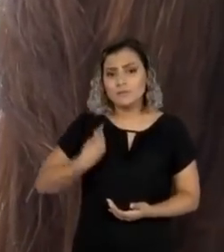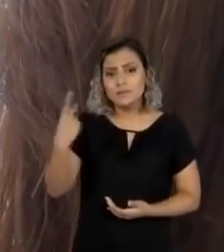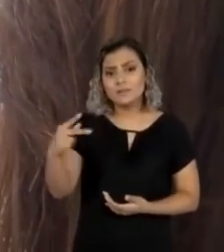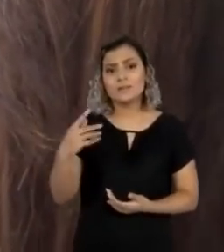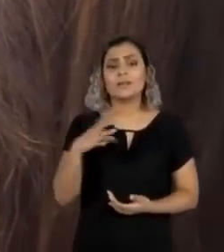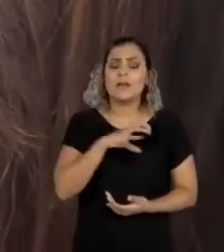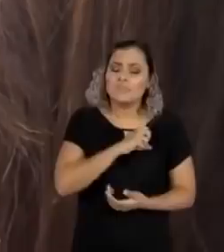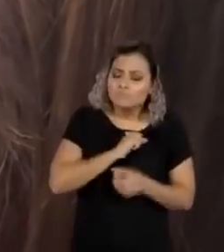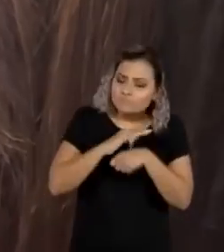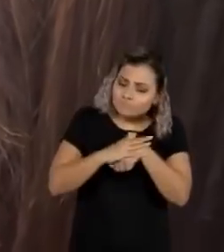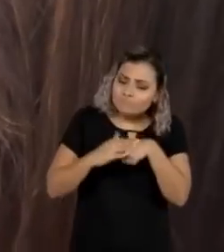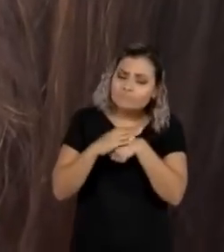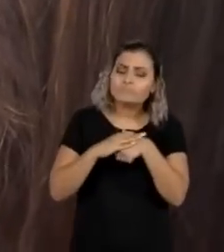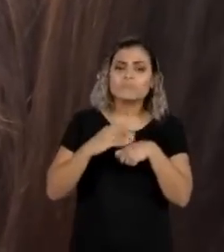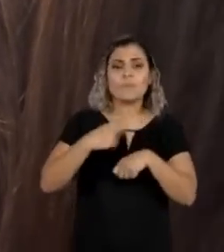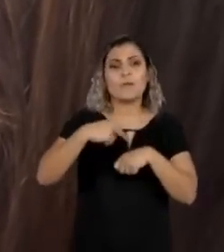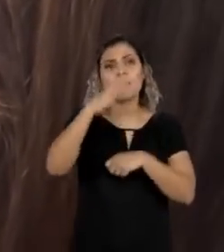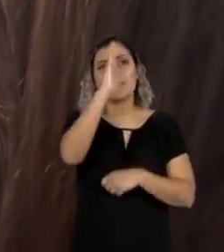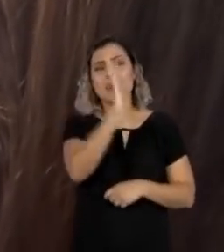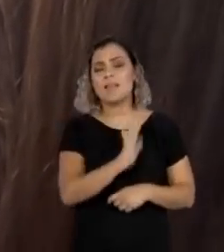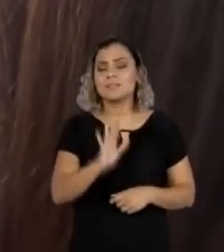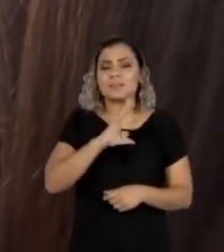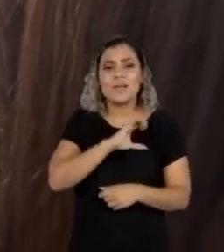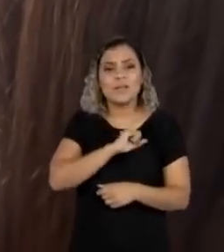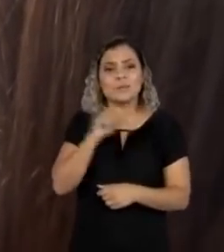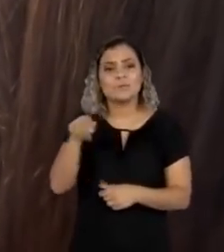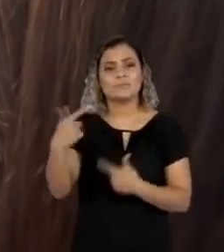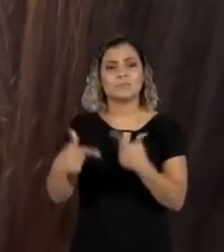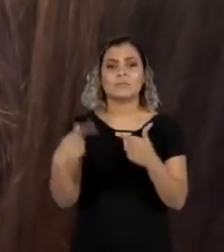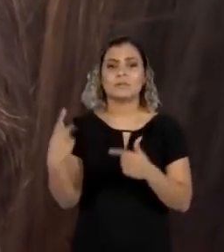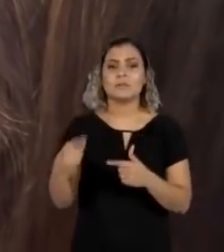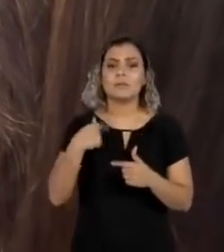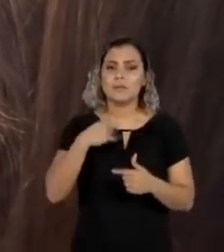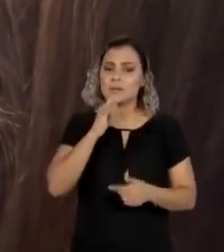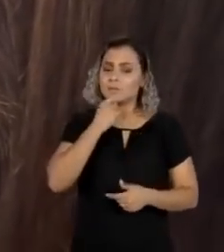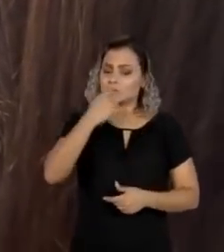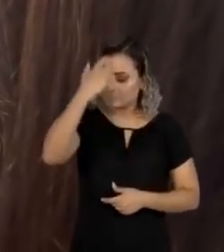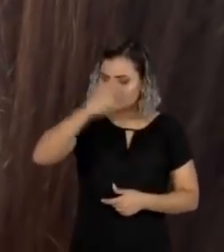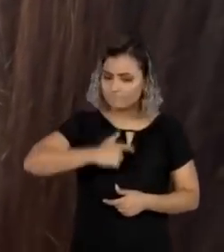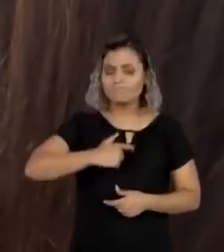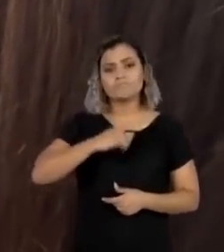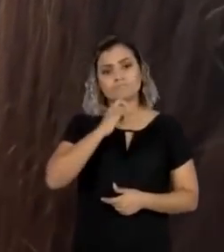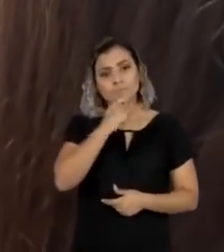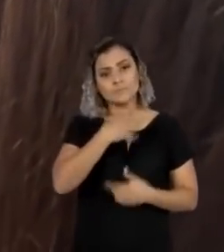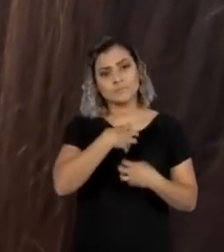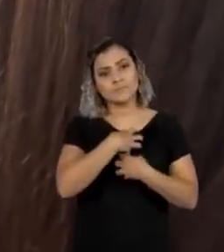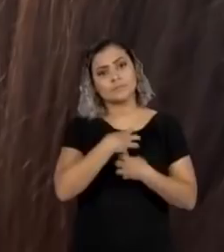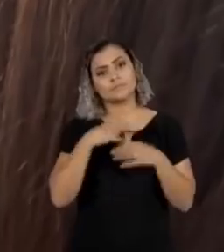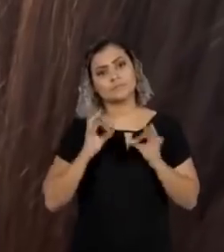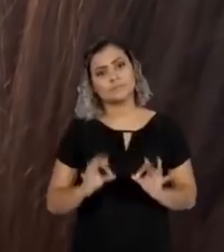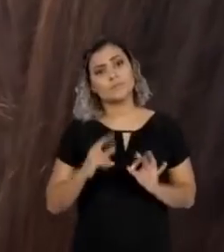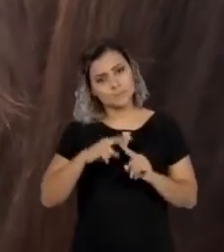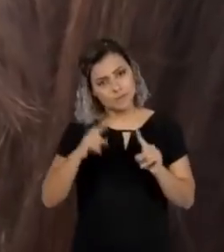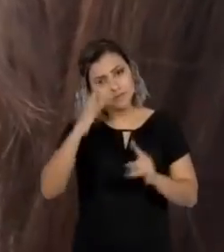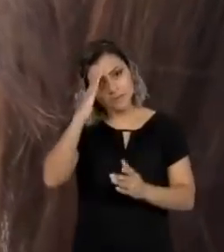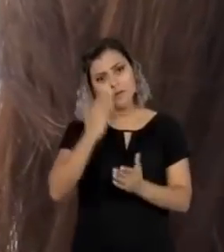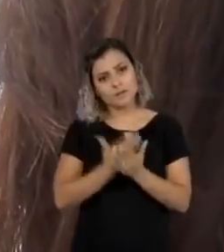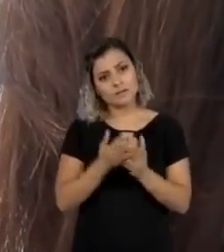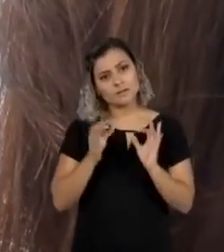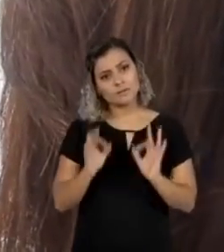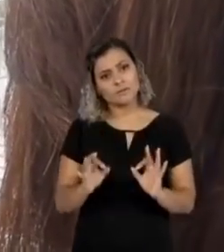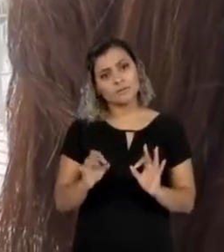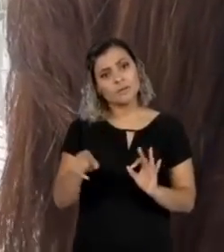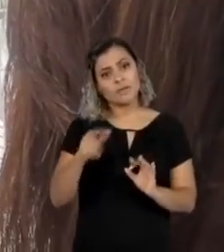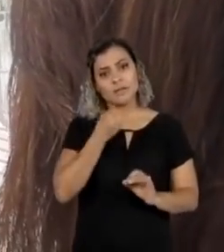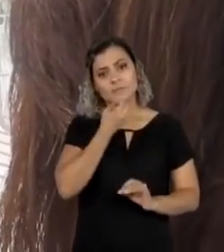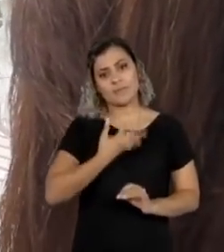amado num país, continente inteiro como o nosso. Eu estou extremamente entristecido, mas eu creio que ele